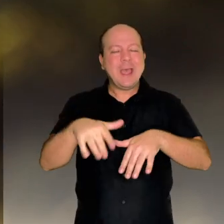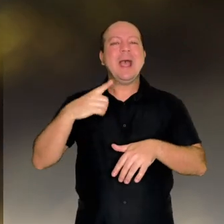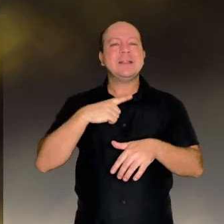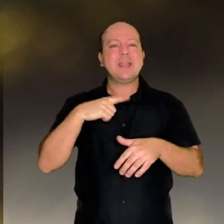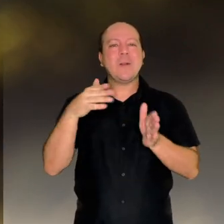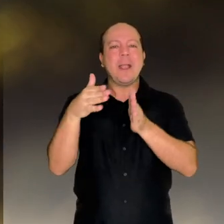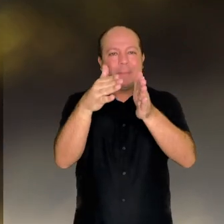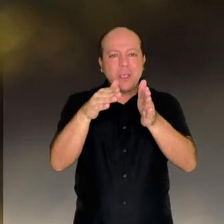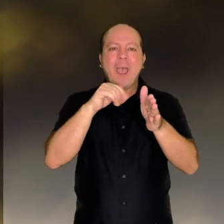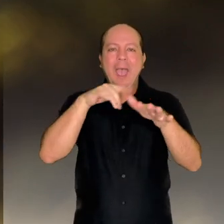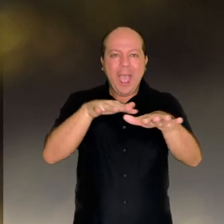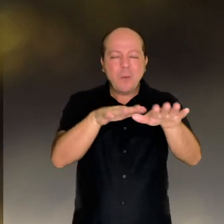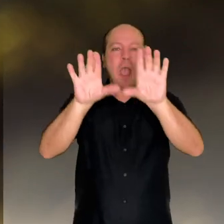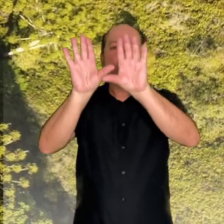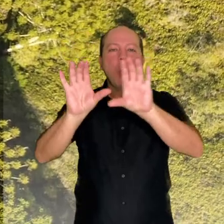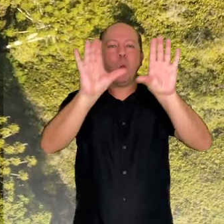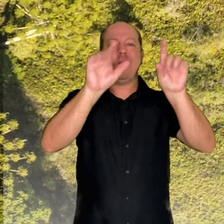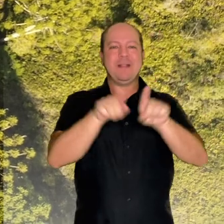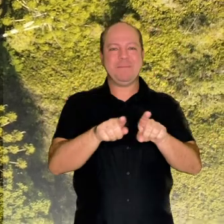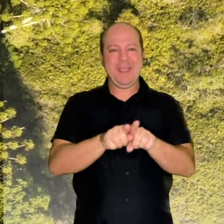nuvem tem o caminho das águas também.